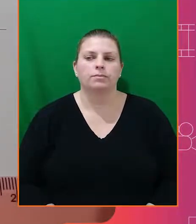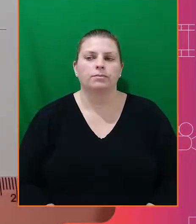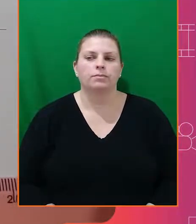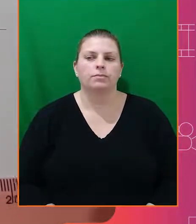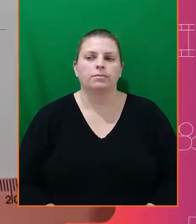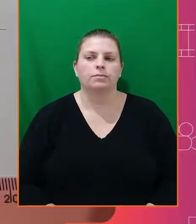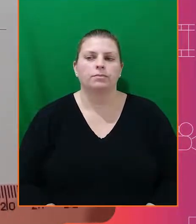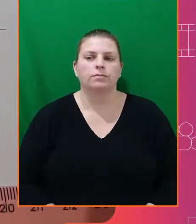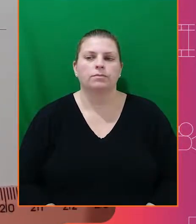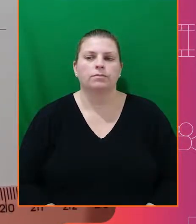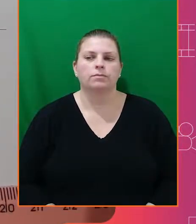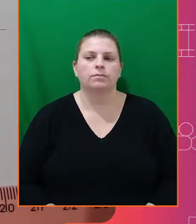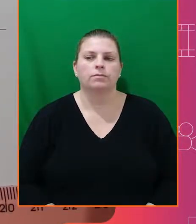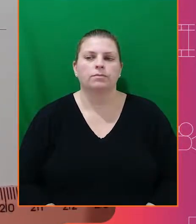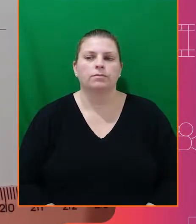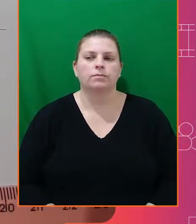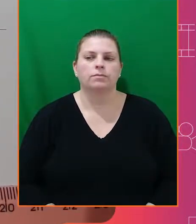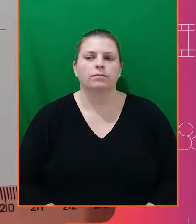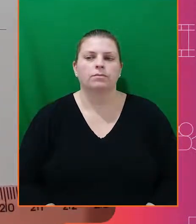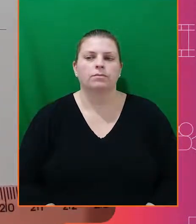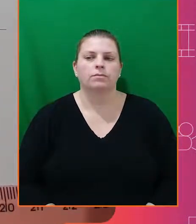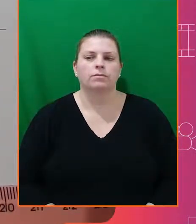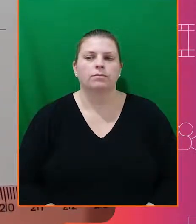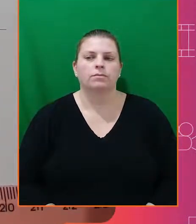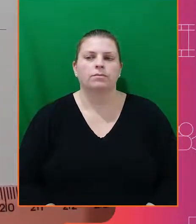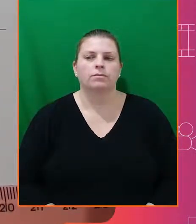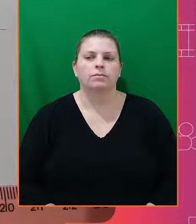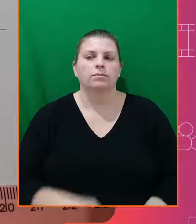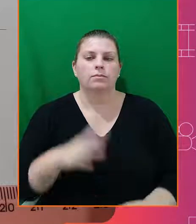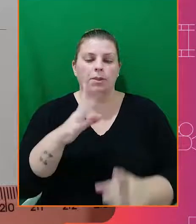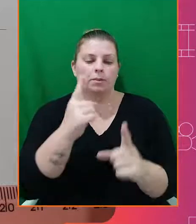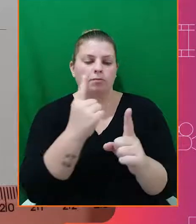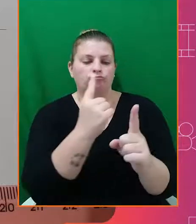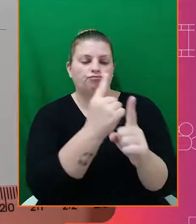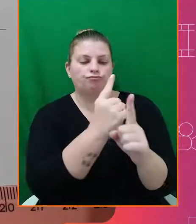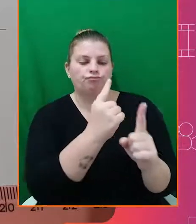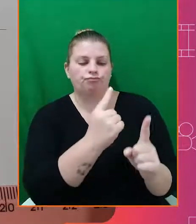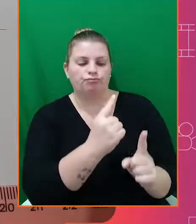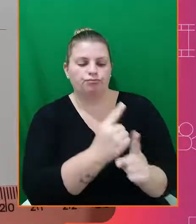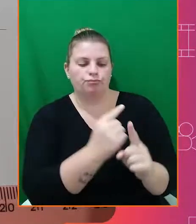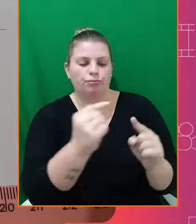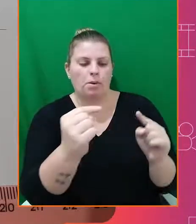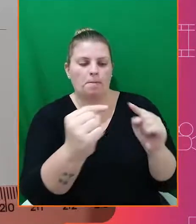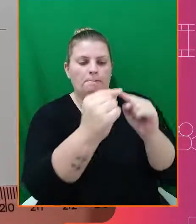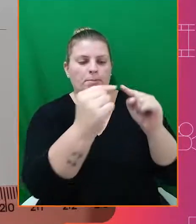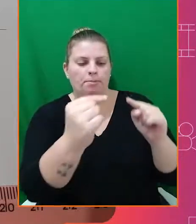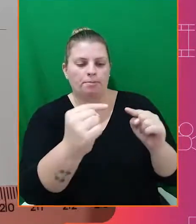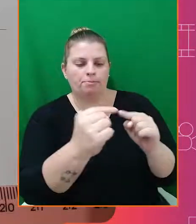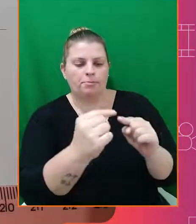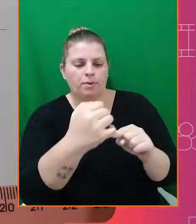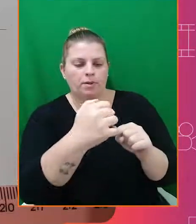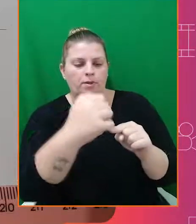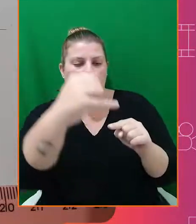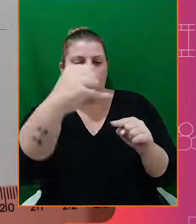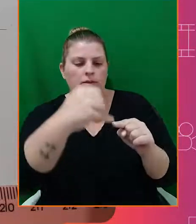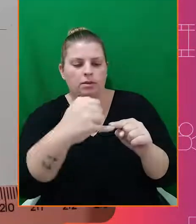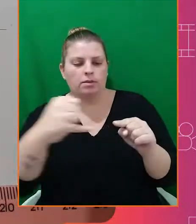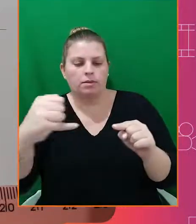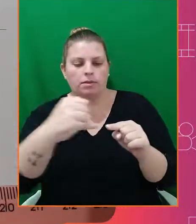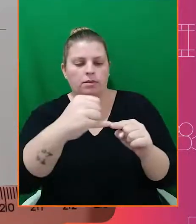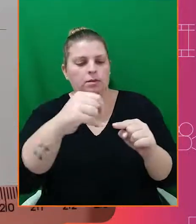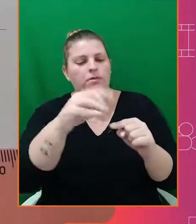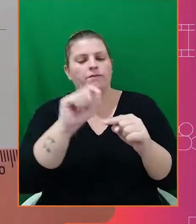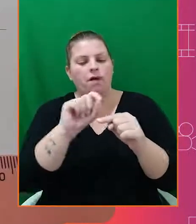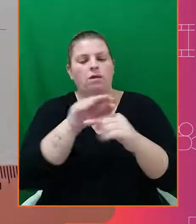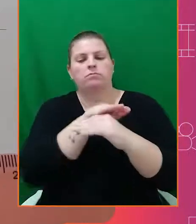Perceba que aqui eu estou traçando aonde essas linhas encontram essas outras linhas, mas eu estou traçando desde aqui até